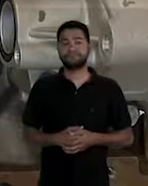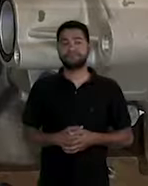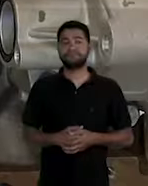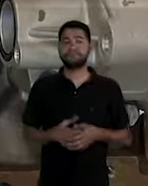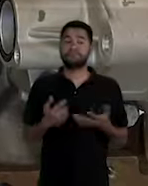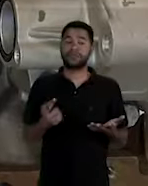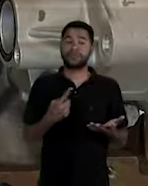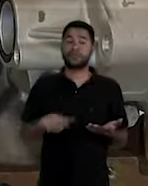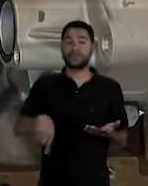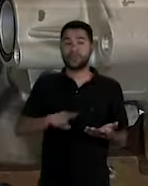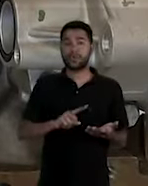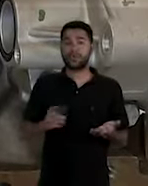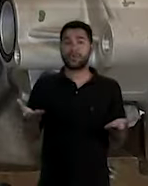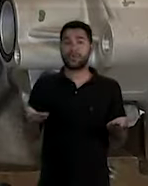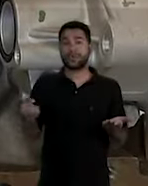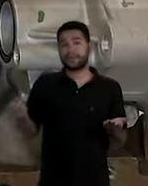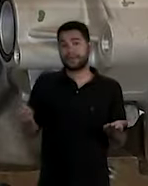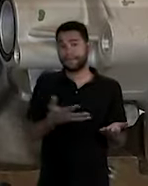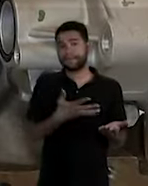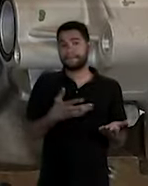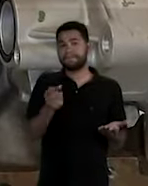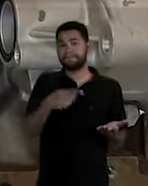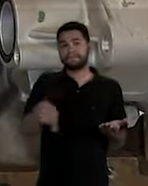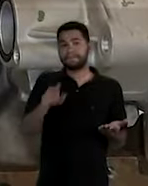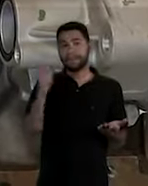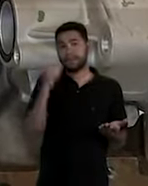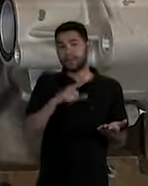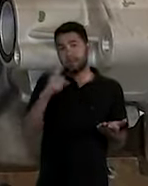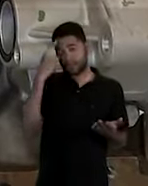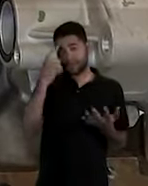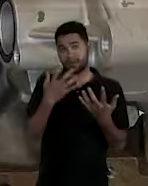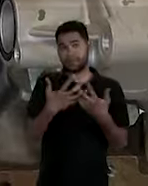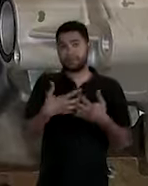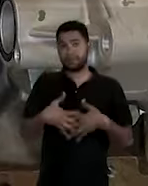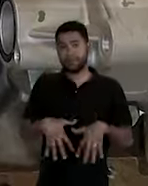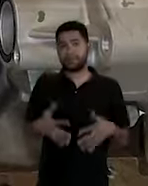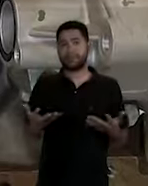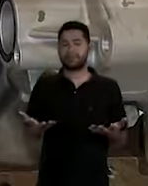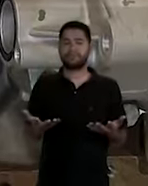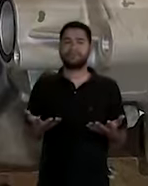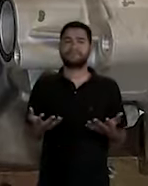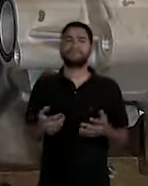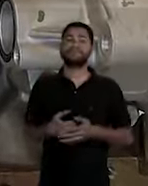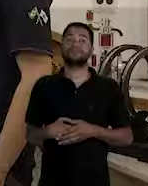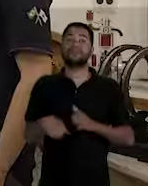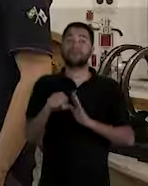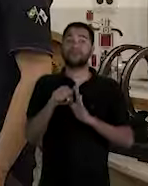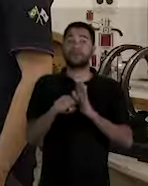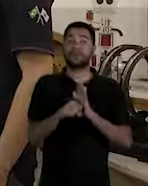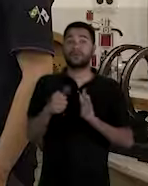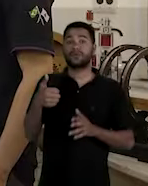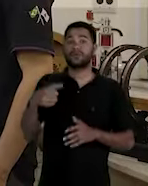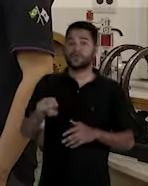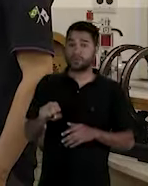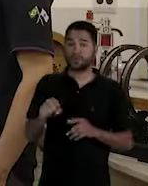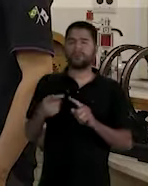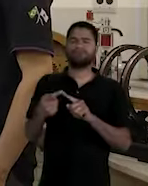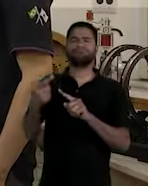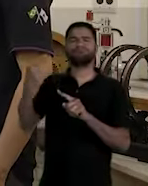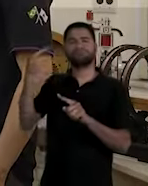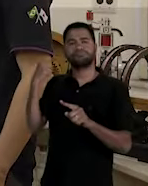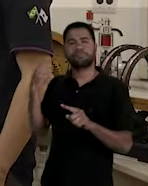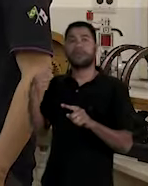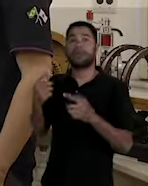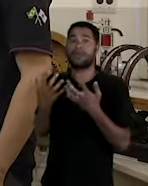assim, o nosso mundo moderno hoje, você não consegue pensar ele sem uma máquina. Desde o século XVIII, as máquinas térmicas